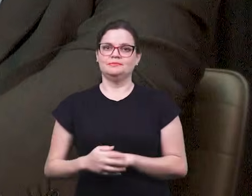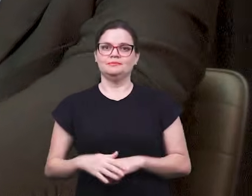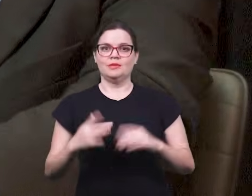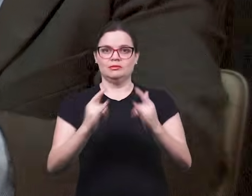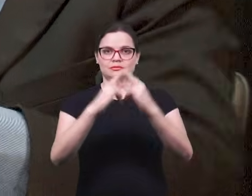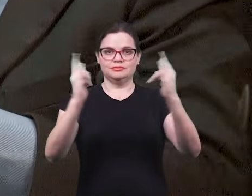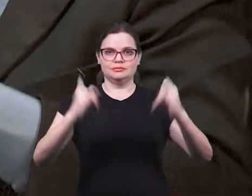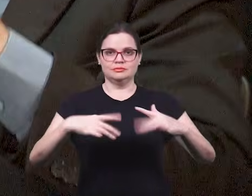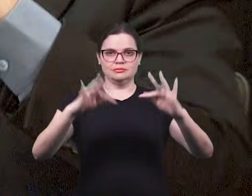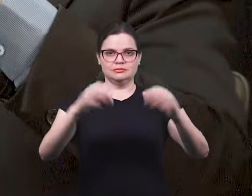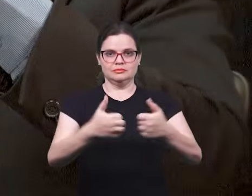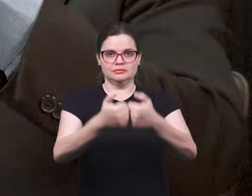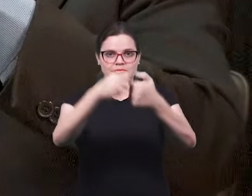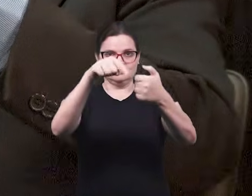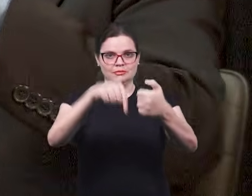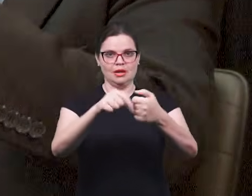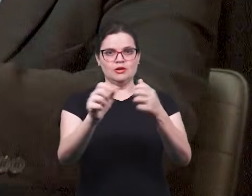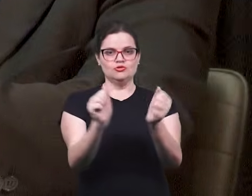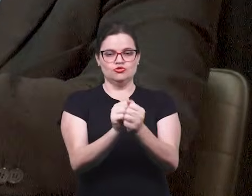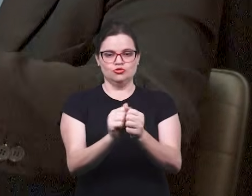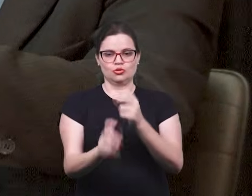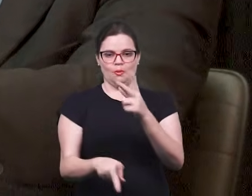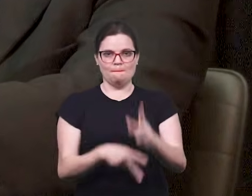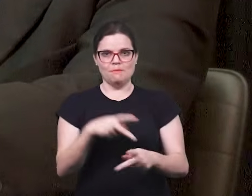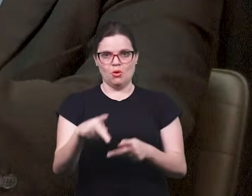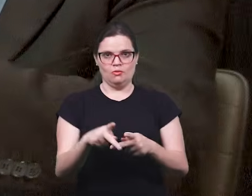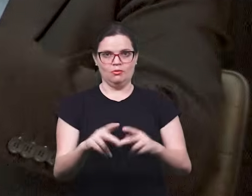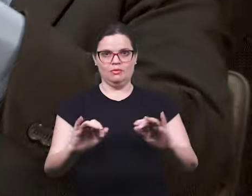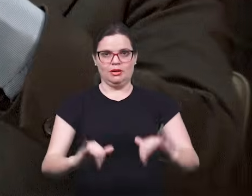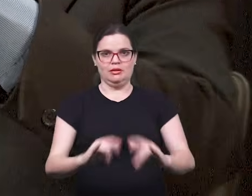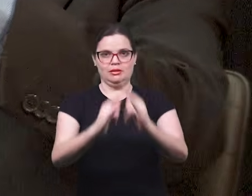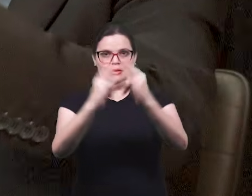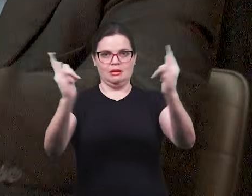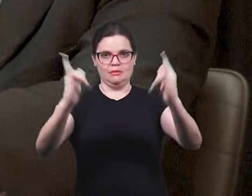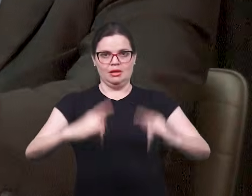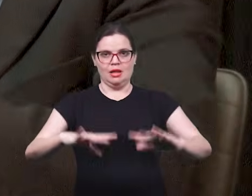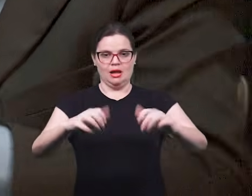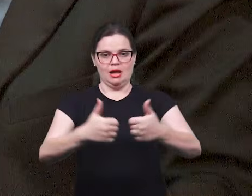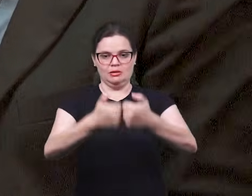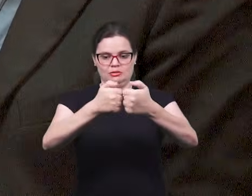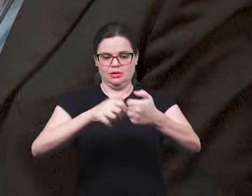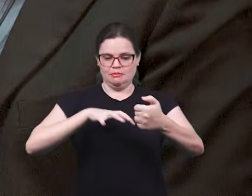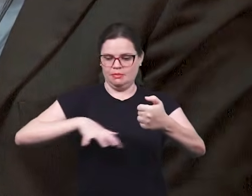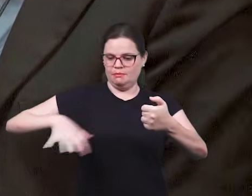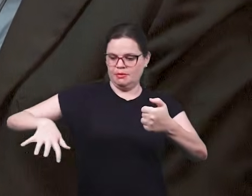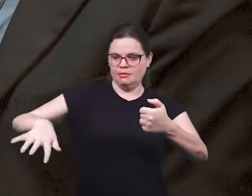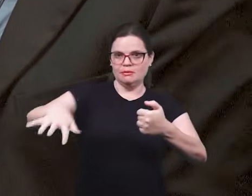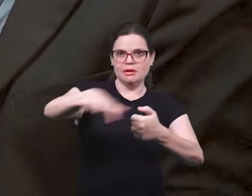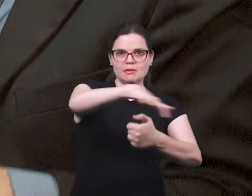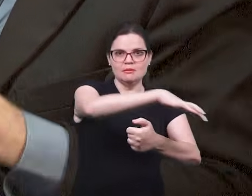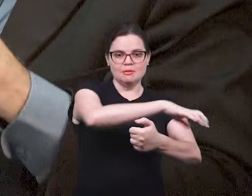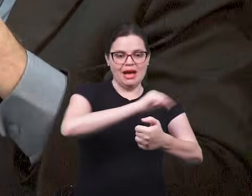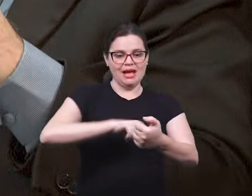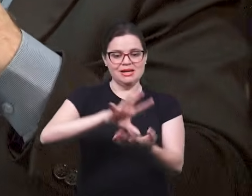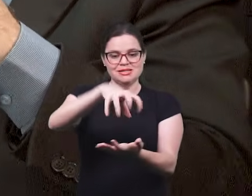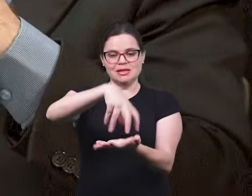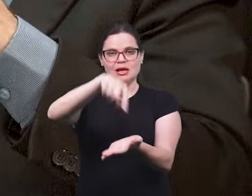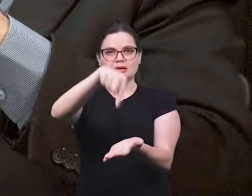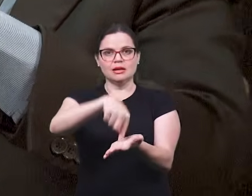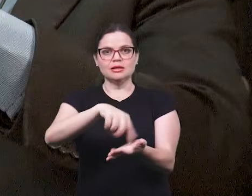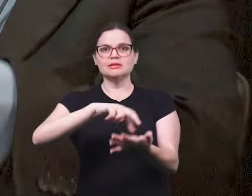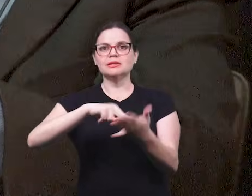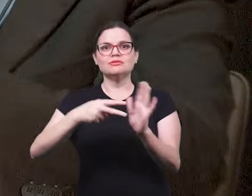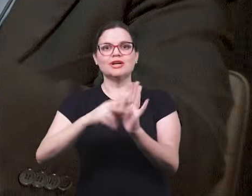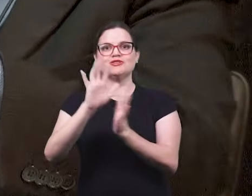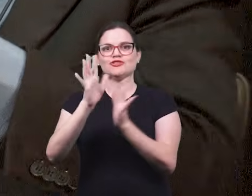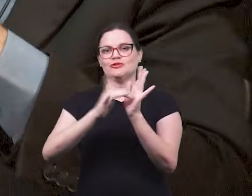povo, apontando para Jesus na vida do homem, presente na nossa vida, e